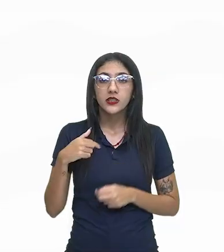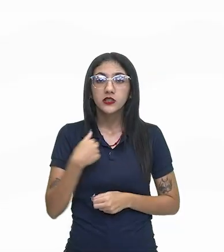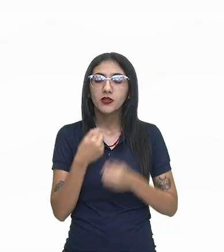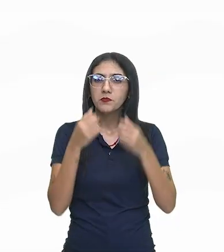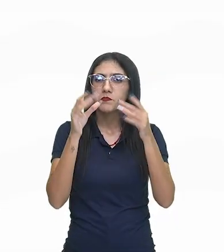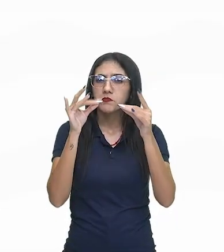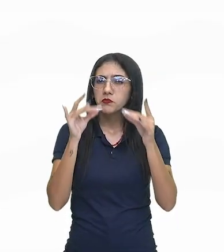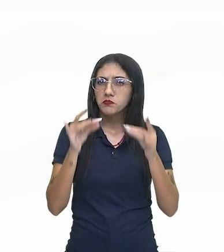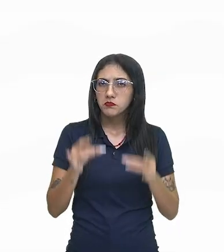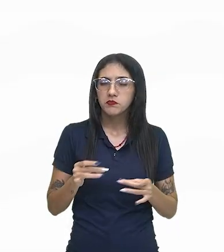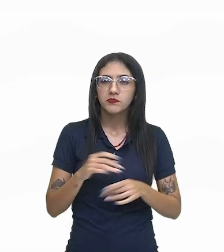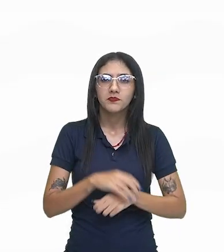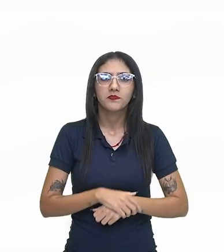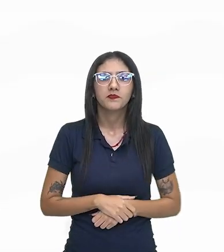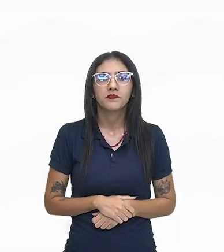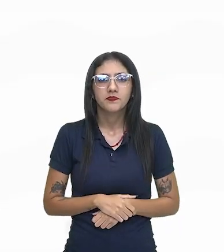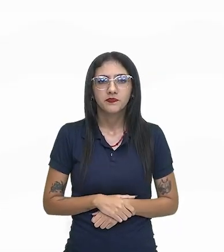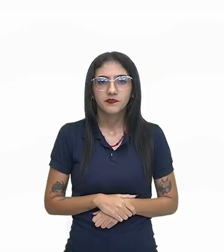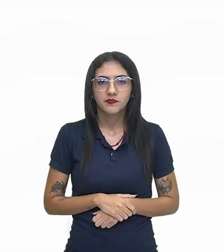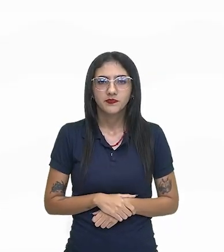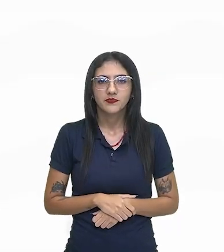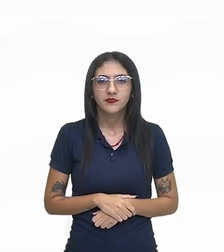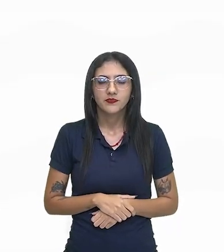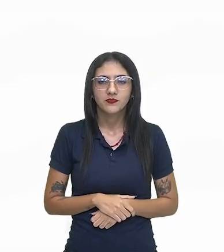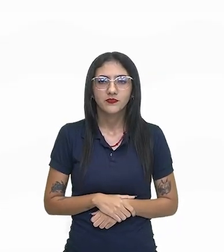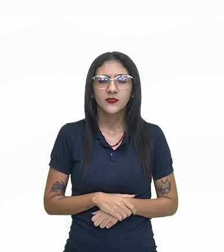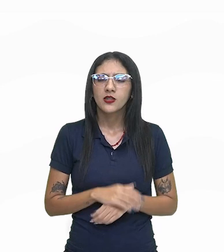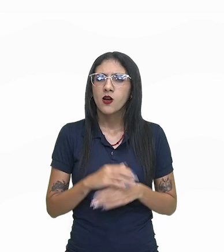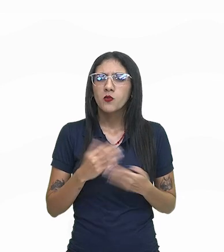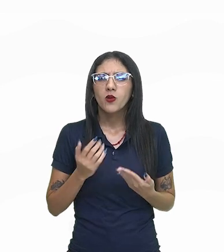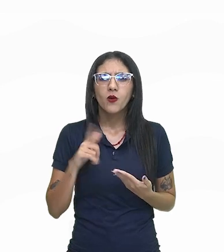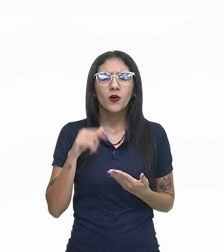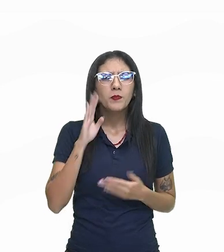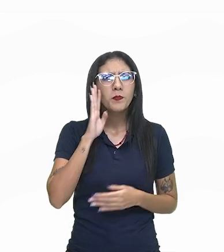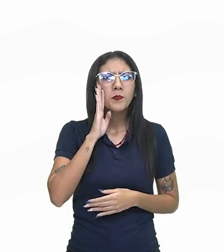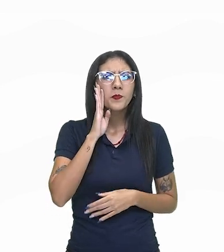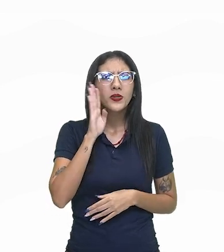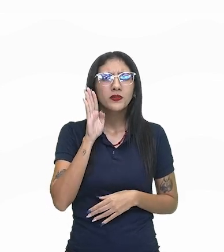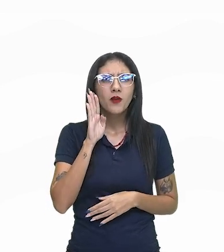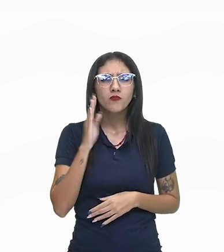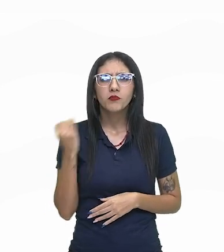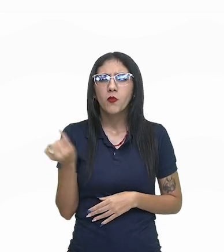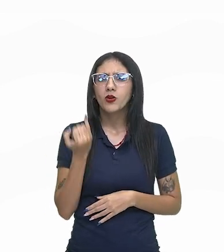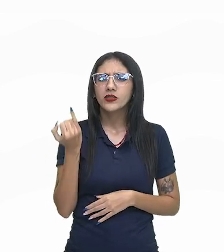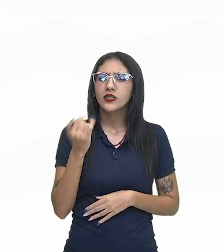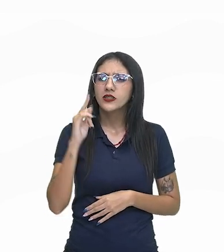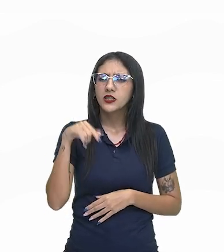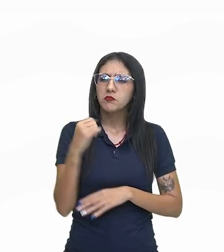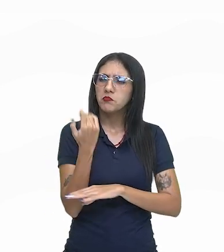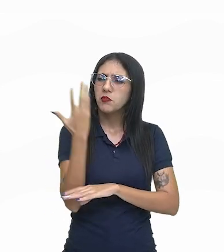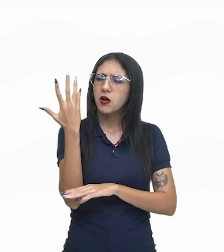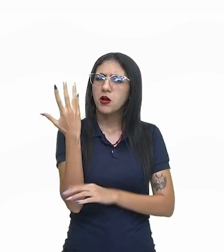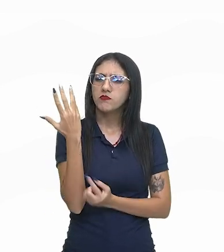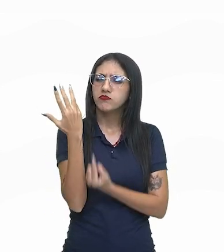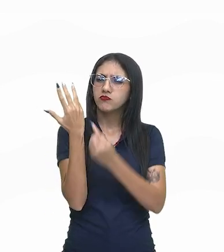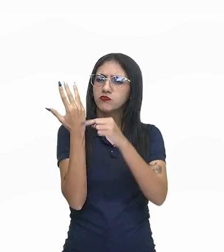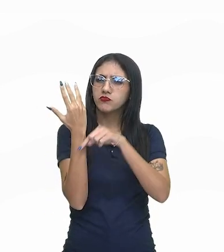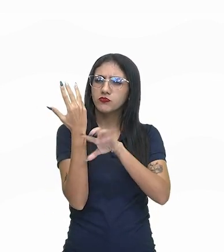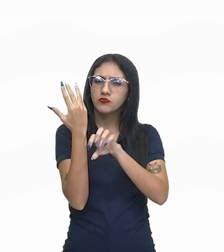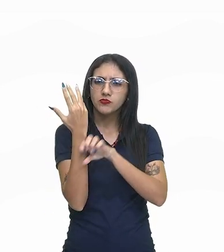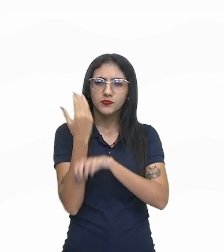agora. As principais pontuações sobre a fotossíntese são,